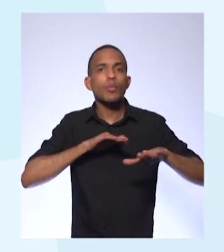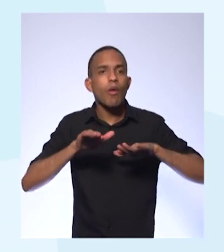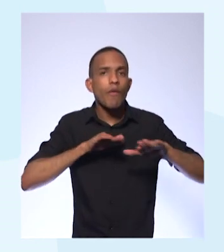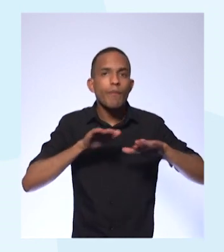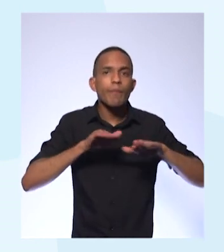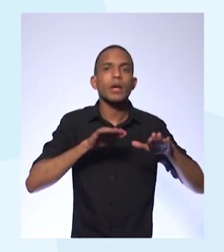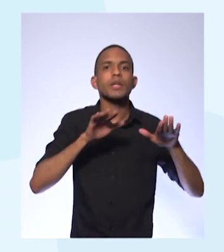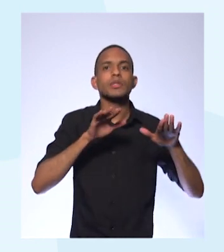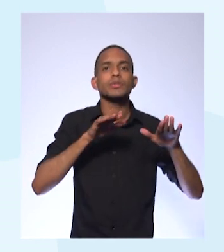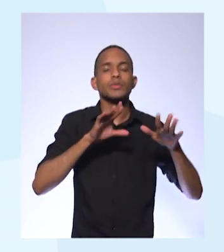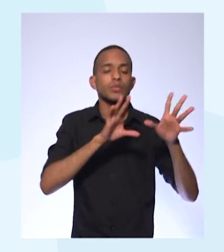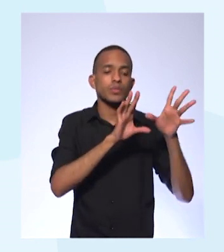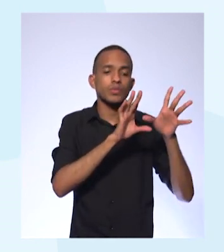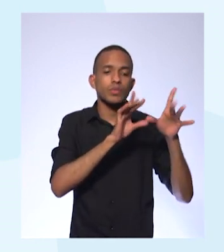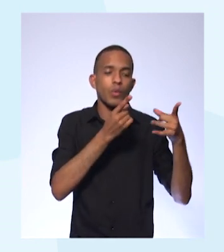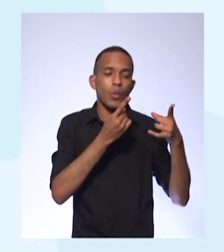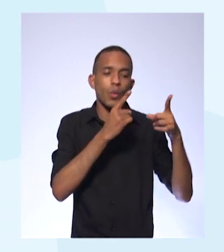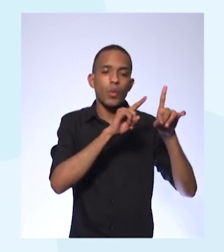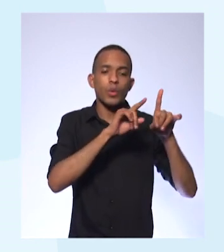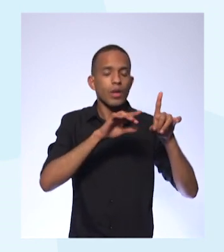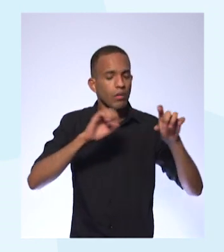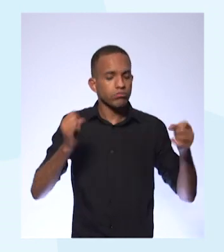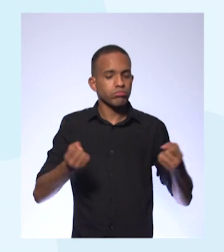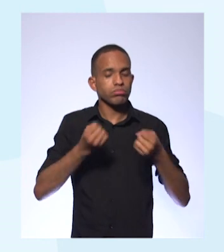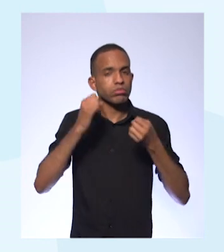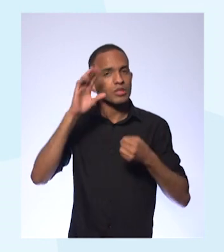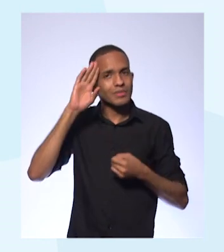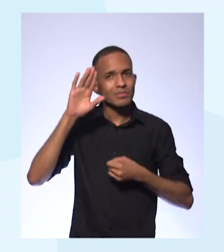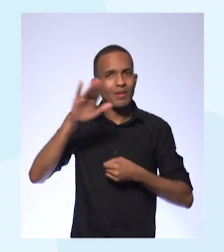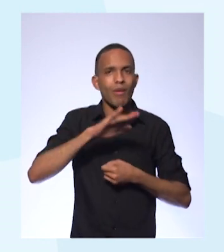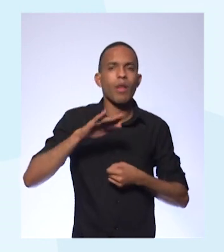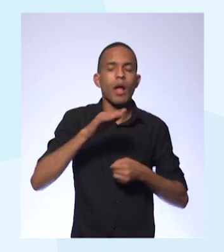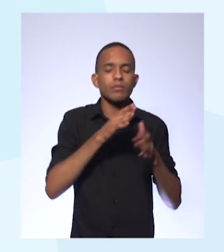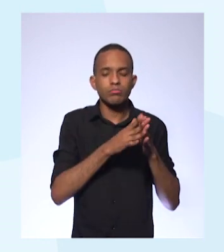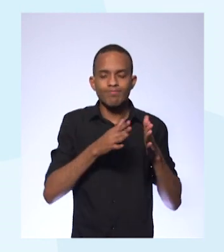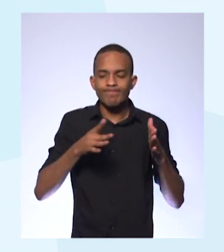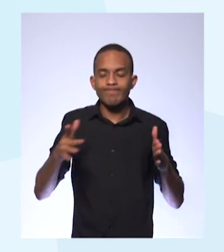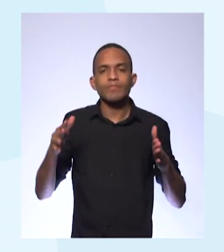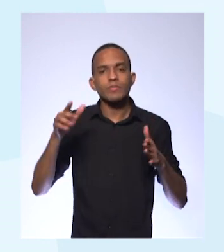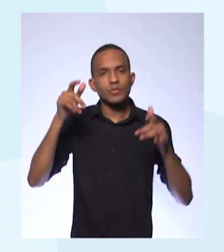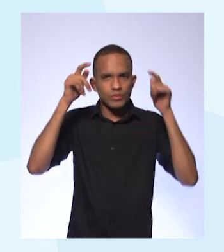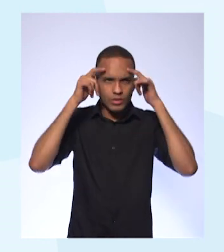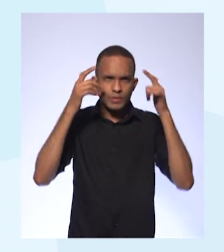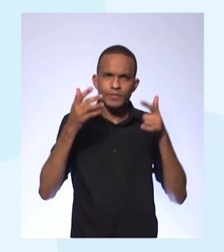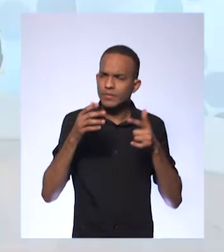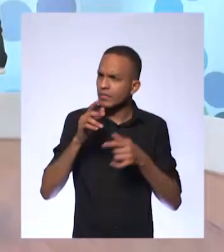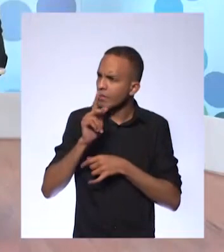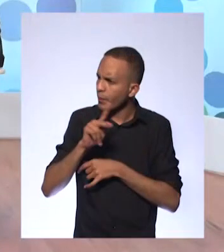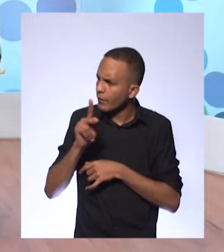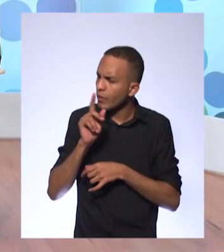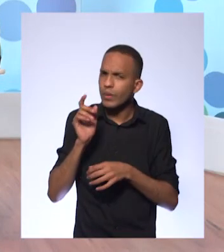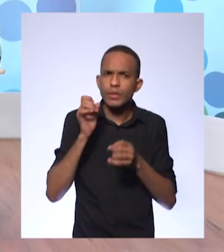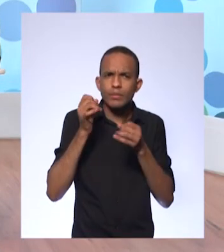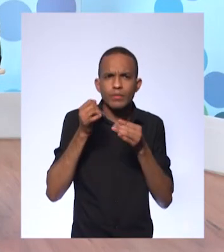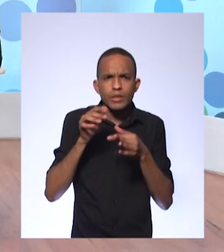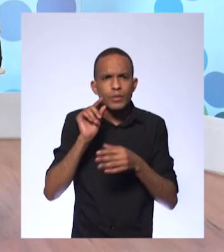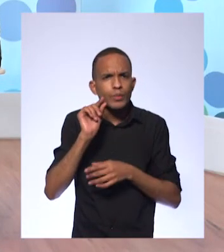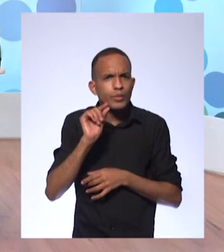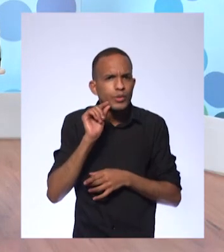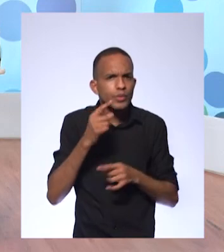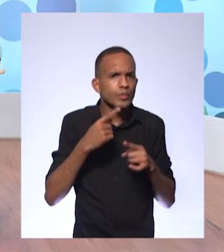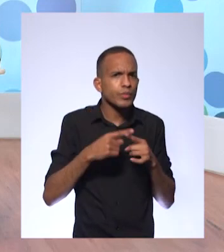movimentos contestatórios ao poder centralizado que ocorreu durante o período regencial? Prof, dá uma voltada aí na